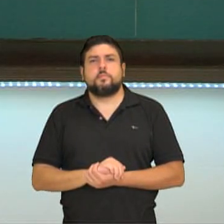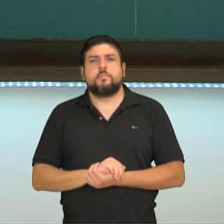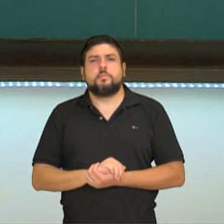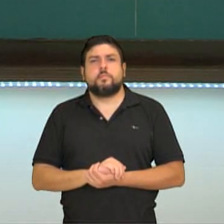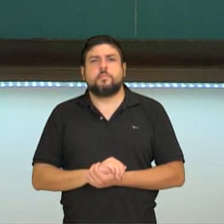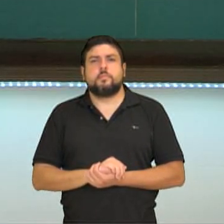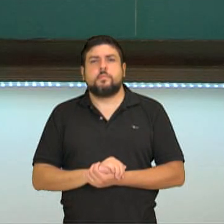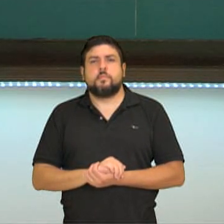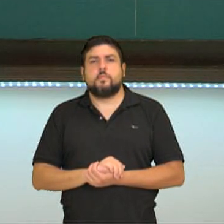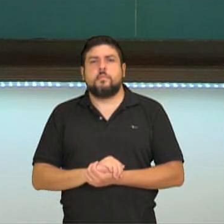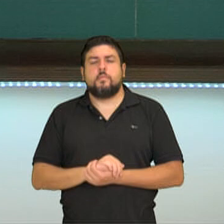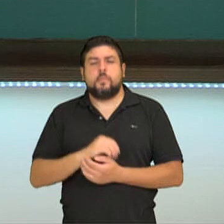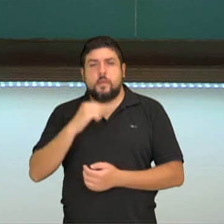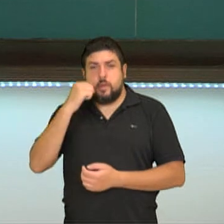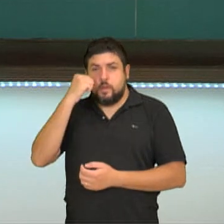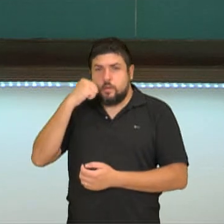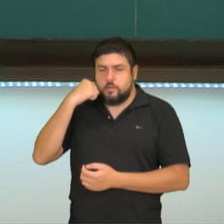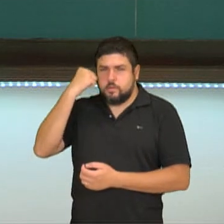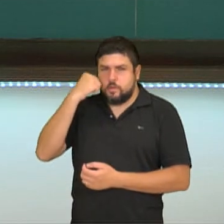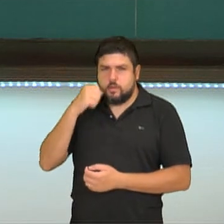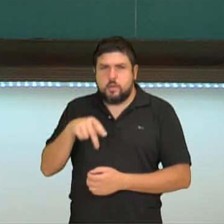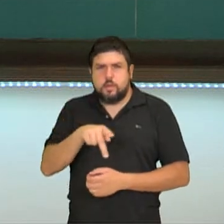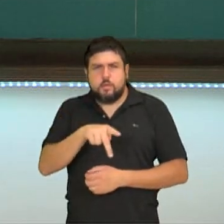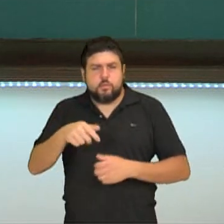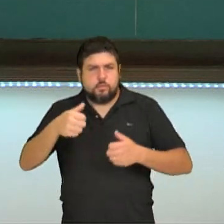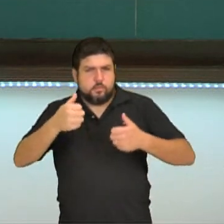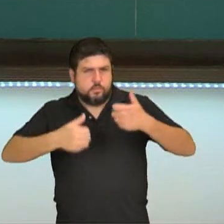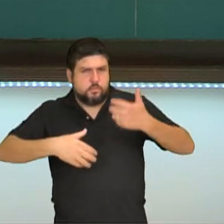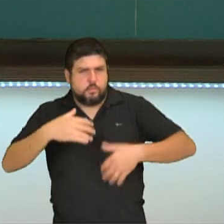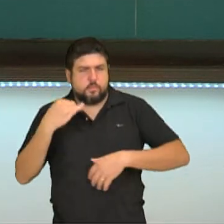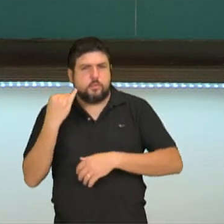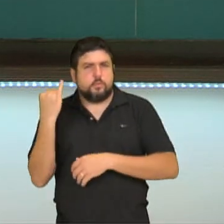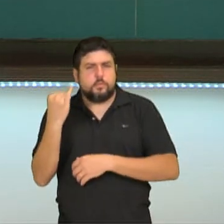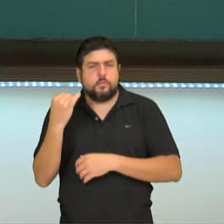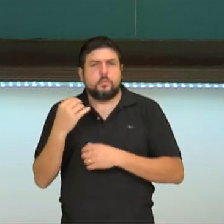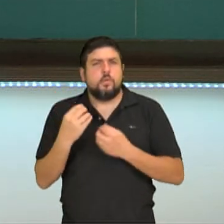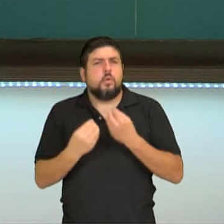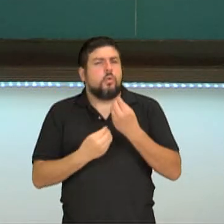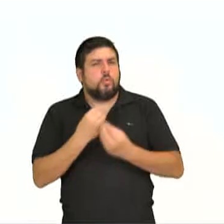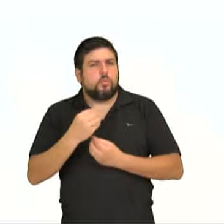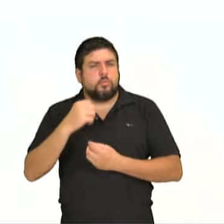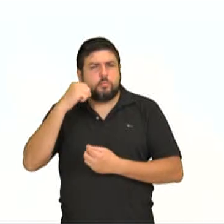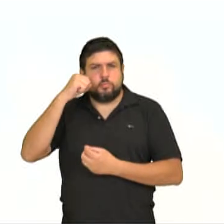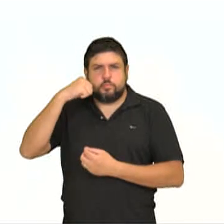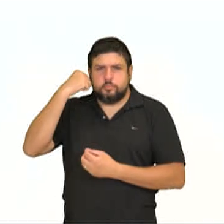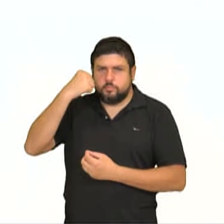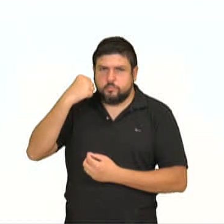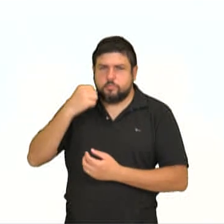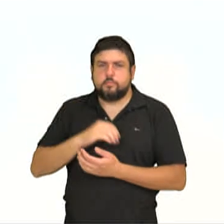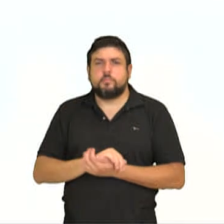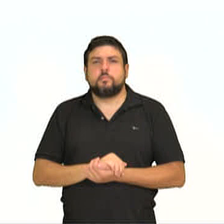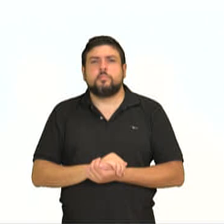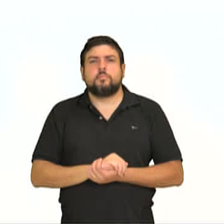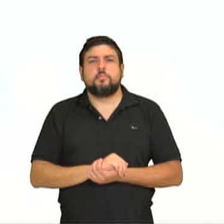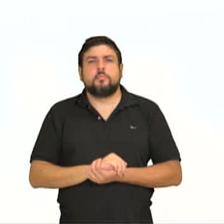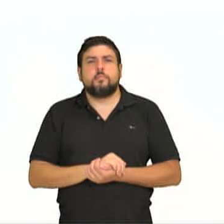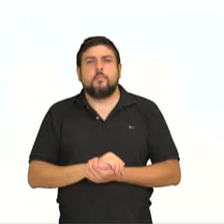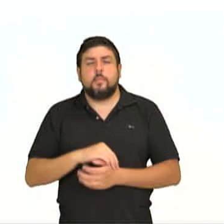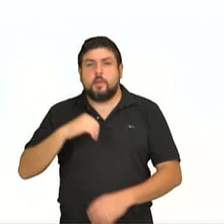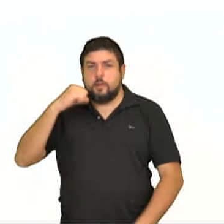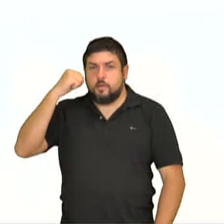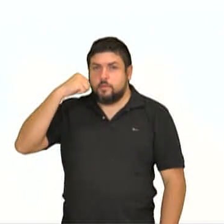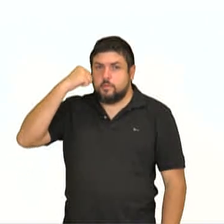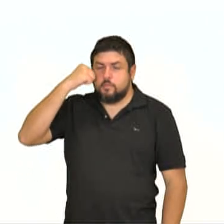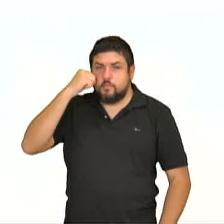E o Senado, essa instituição que o professor falou que é tão importante, como que funcionava o Senado em Roma? Então, ele era composto por